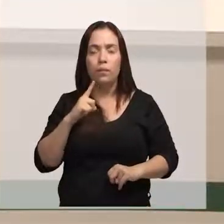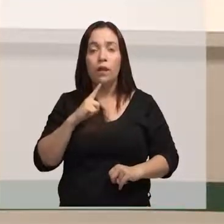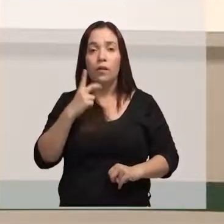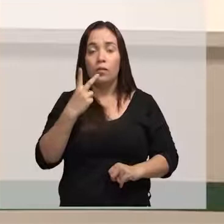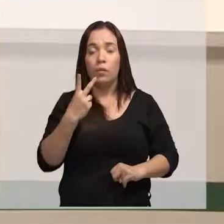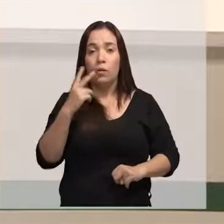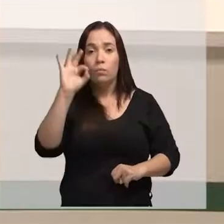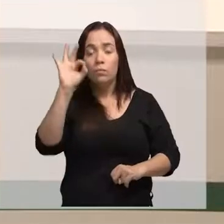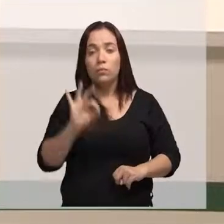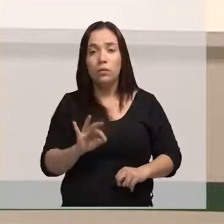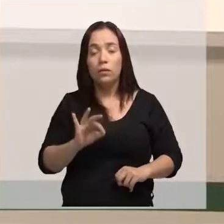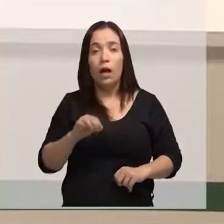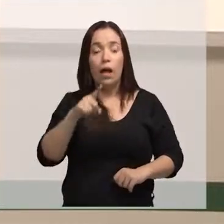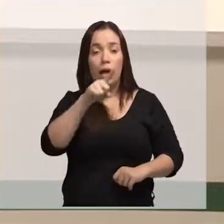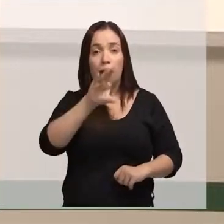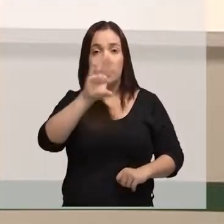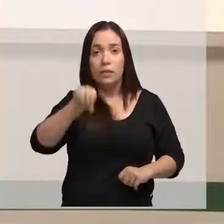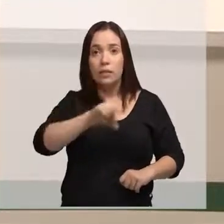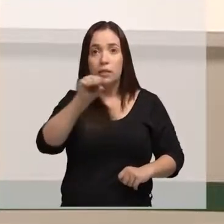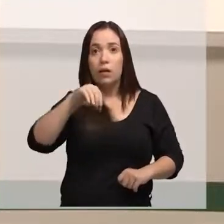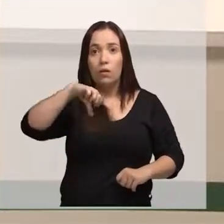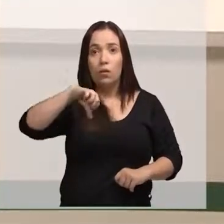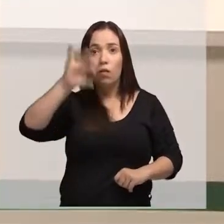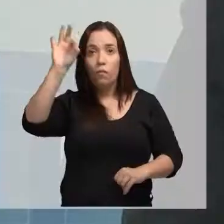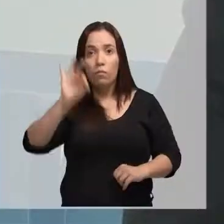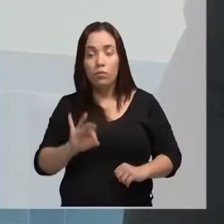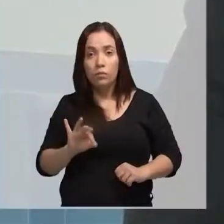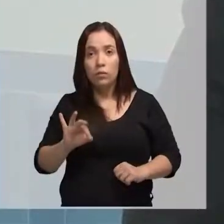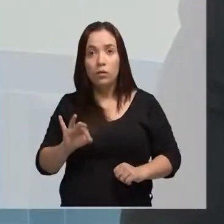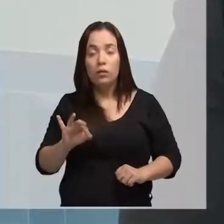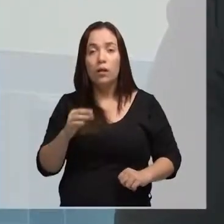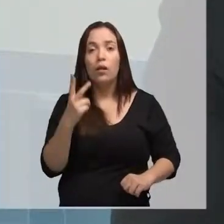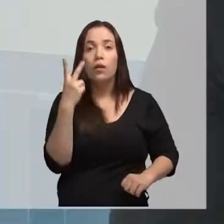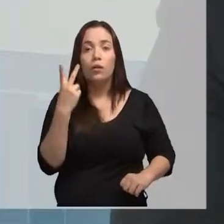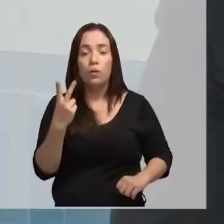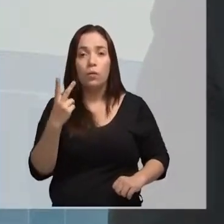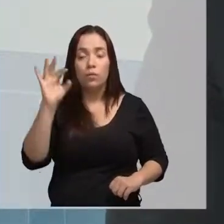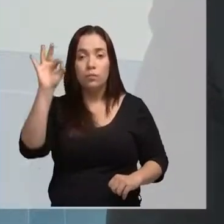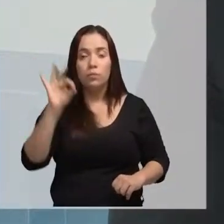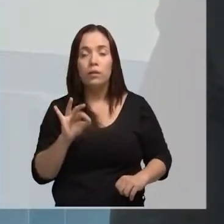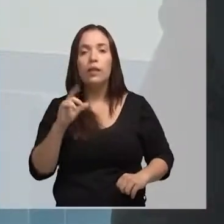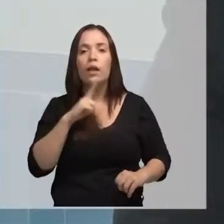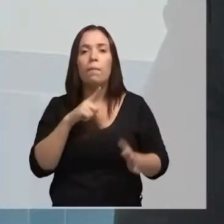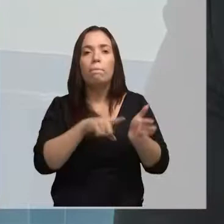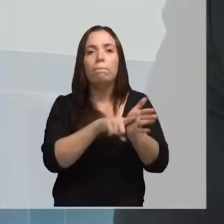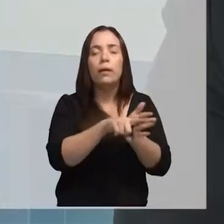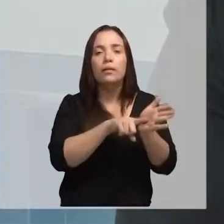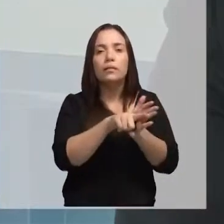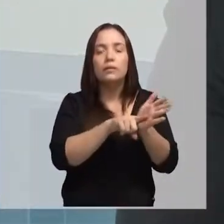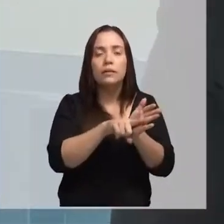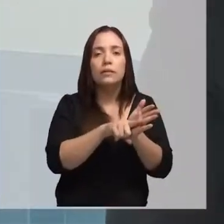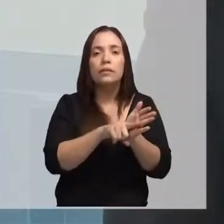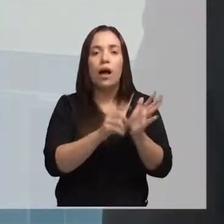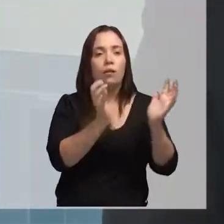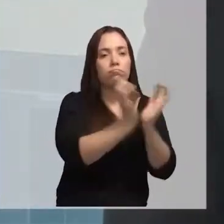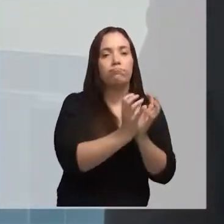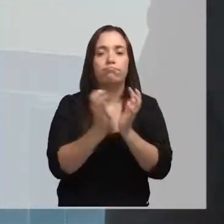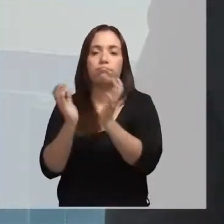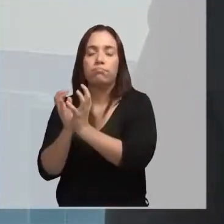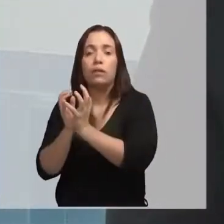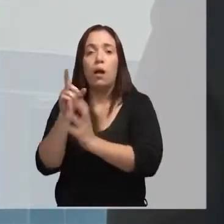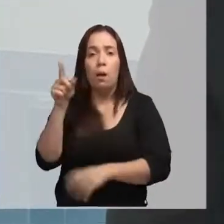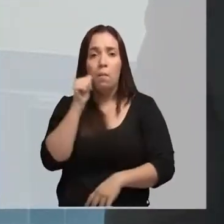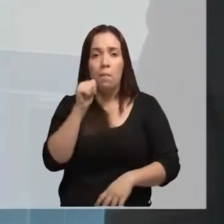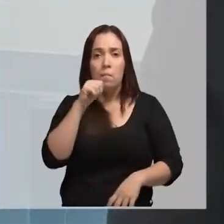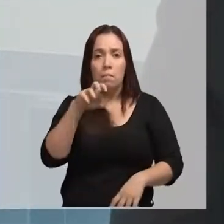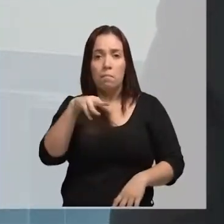O 3%. Ciro Gomes tem 9% nas pesquisas e tem 2% na estimulada. A Marina Silva tem 14% numa